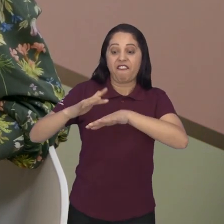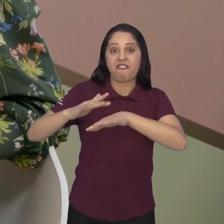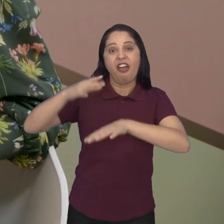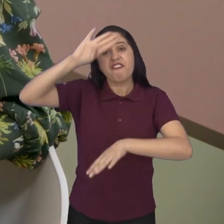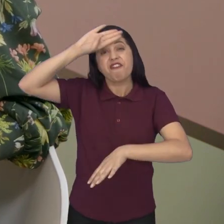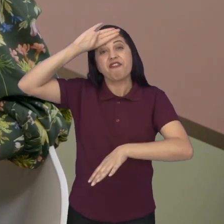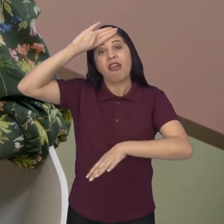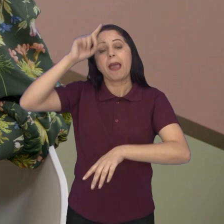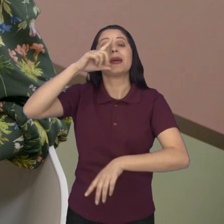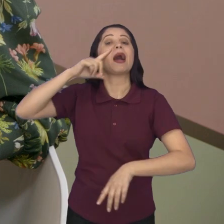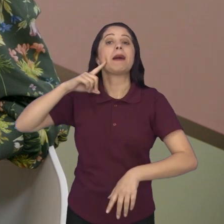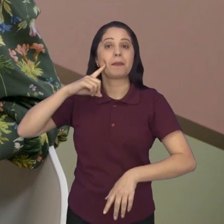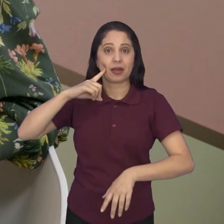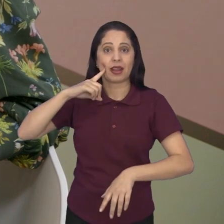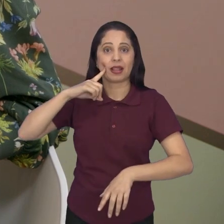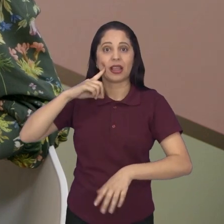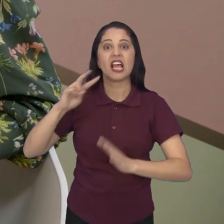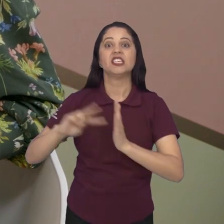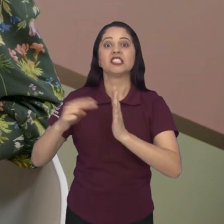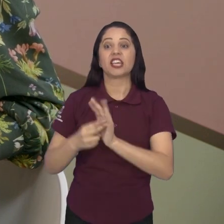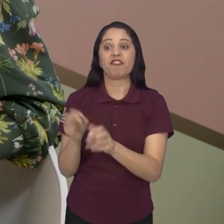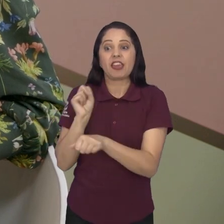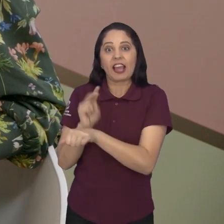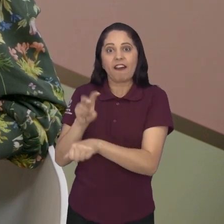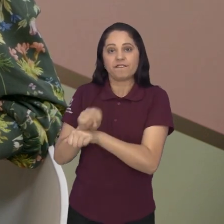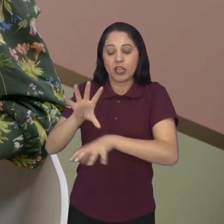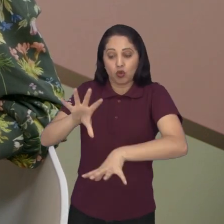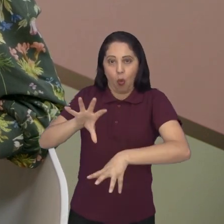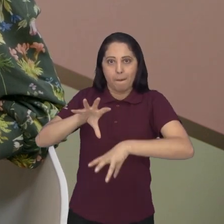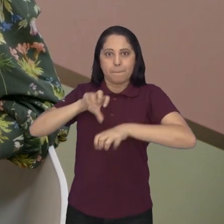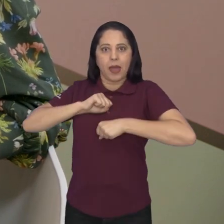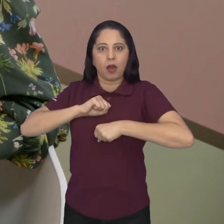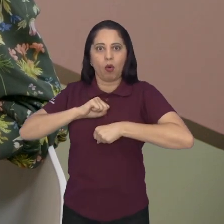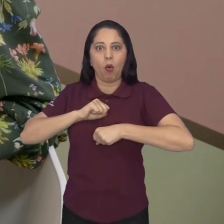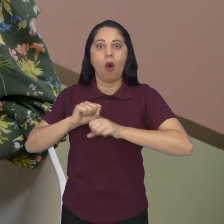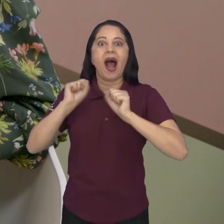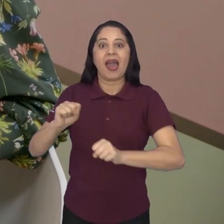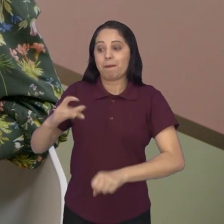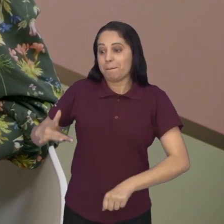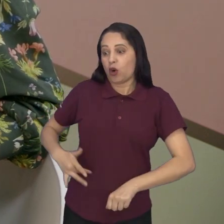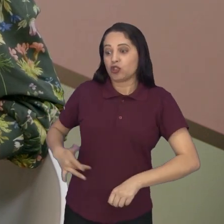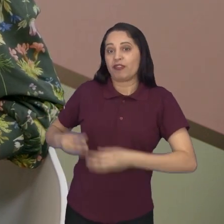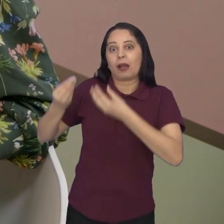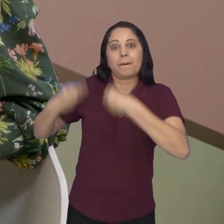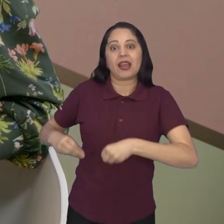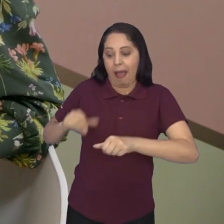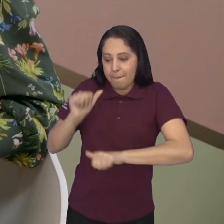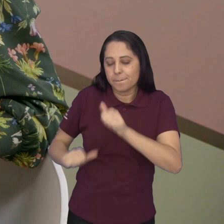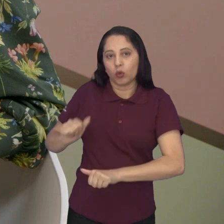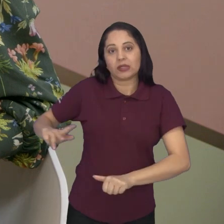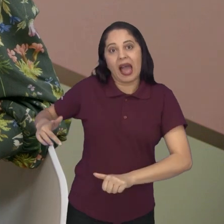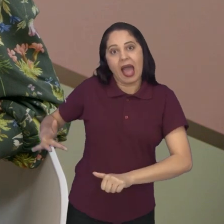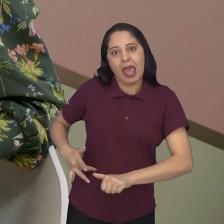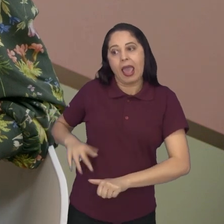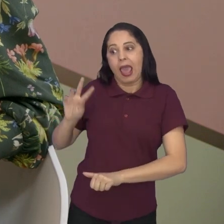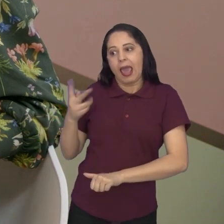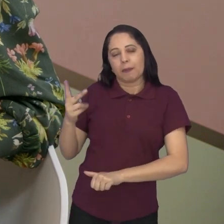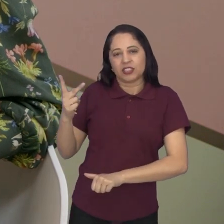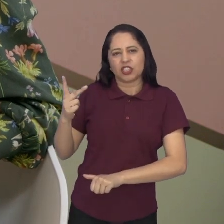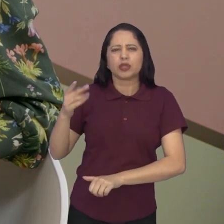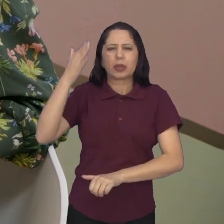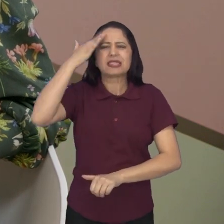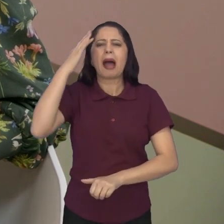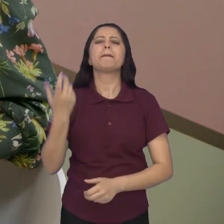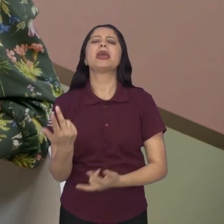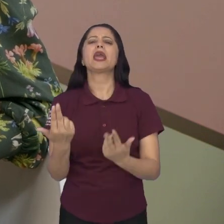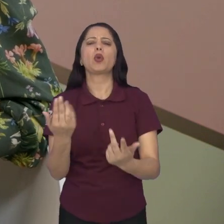uma das causas de hepatite viral aguda e que pode evoluir para um fígado fulminante, ou seja, é como se, sabe o